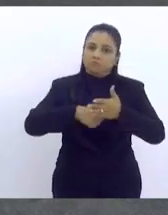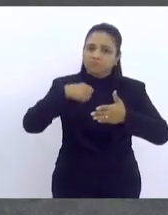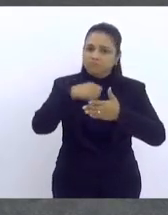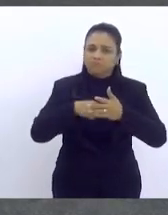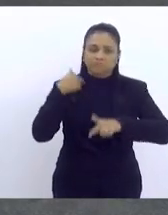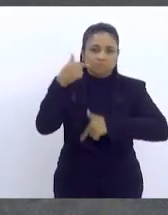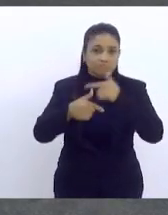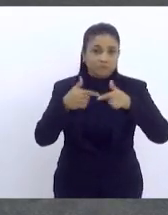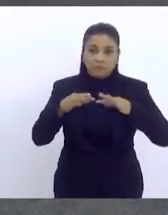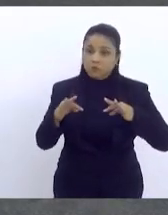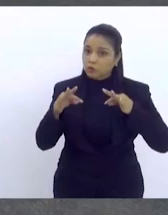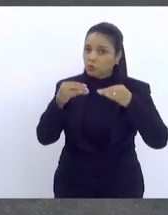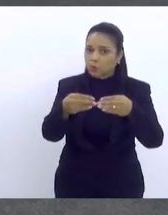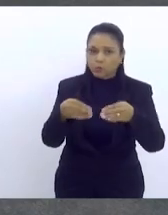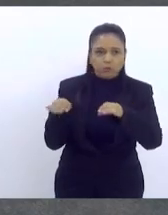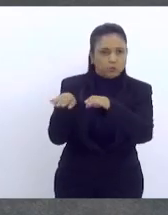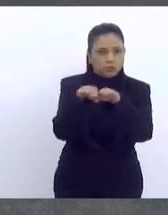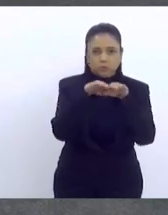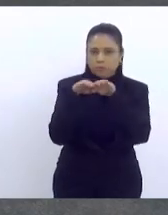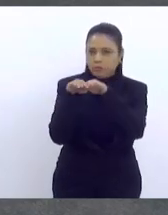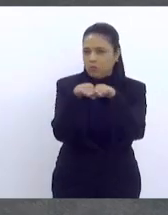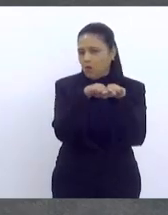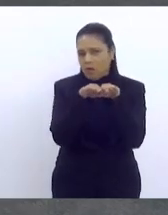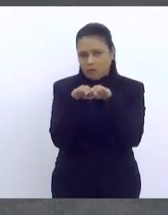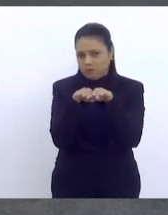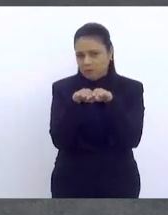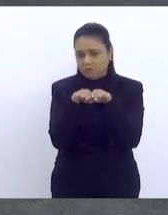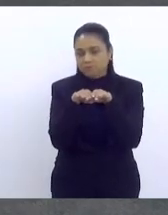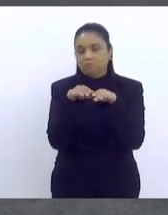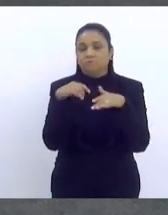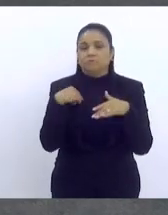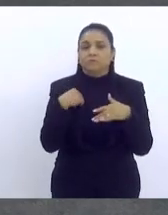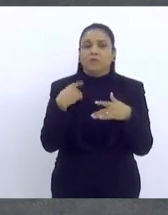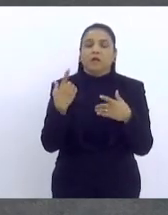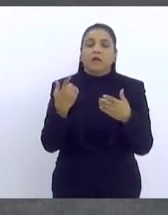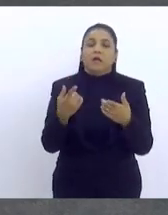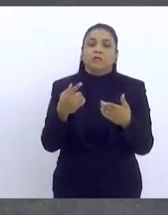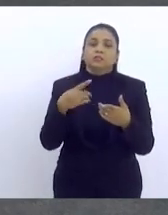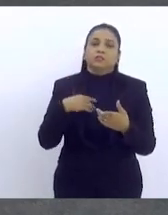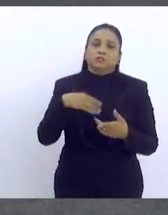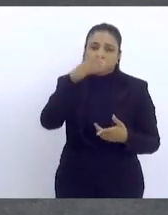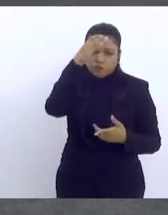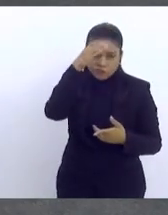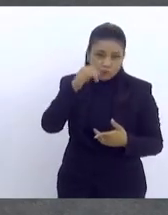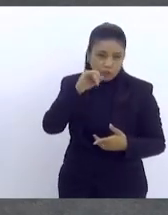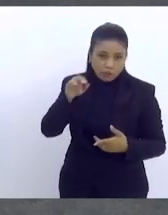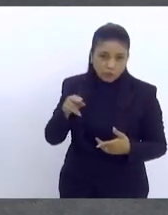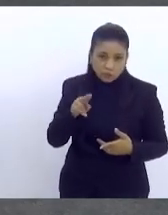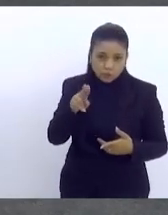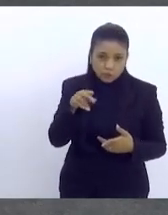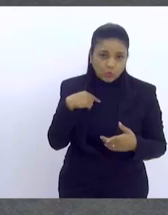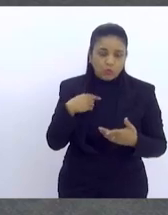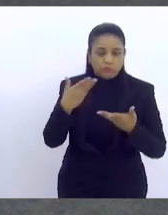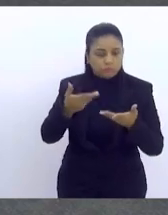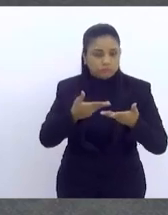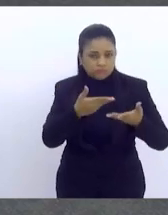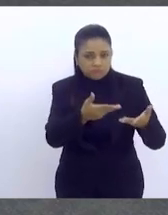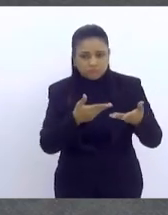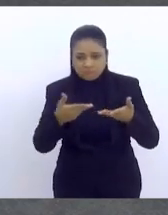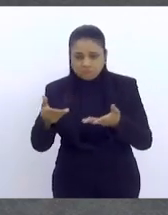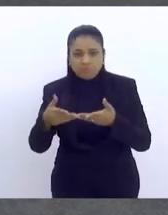todas frente a qualquer violação a gente atende te ajude diariamente diversos